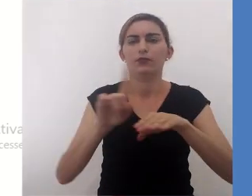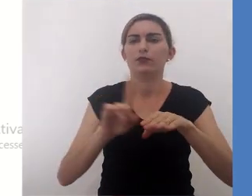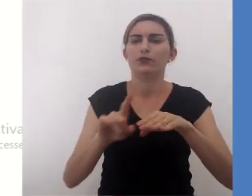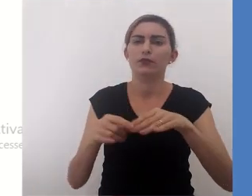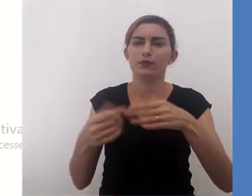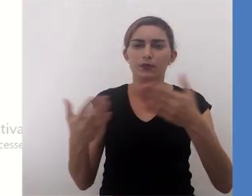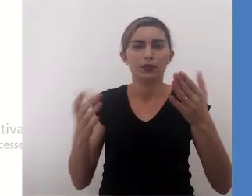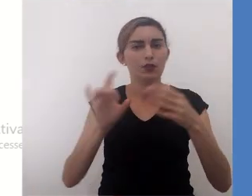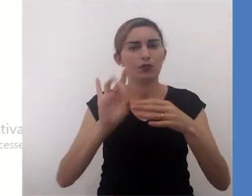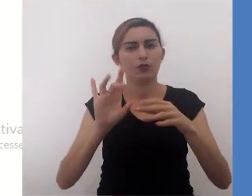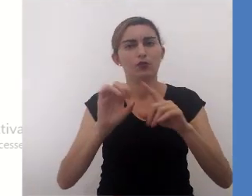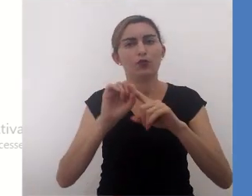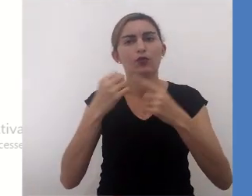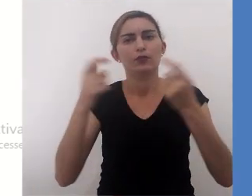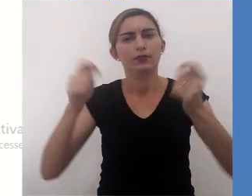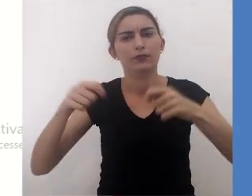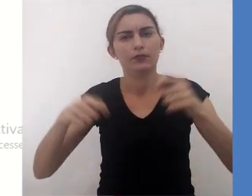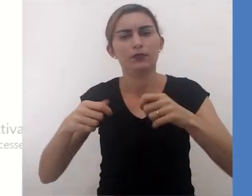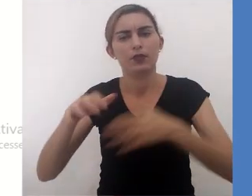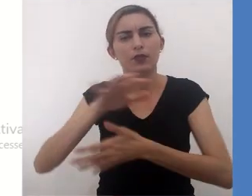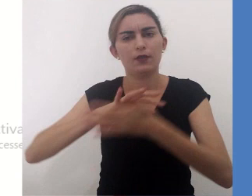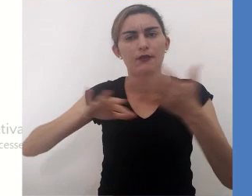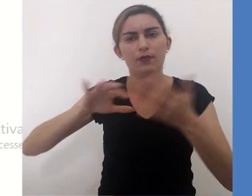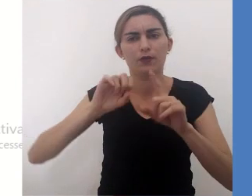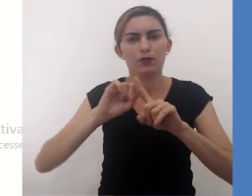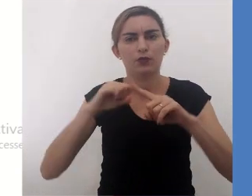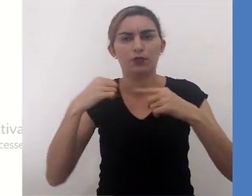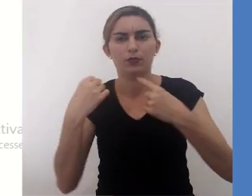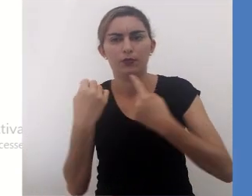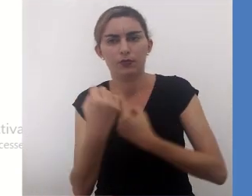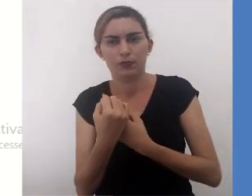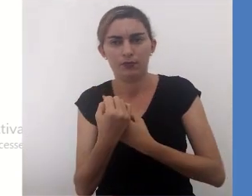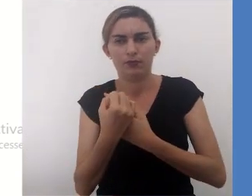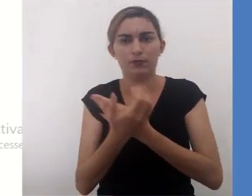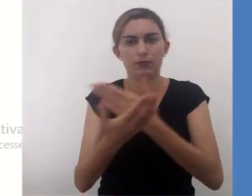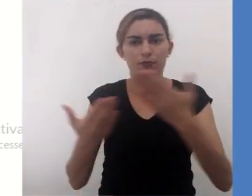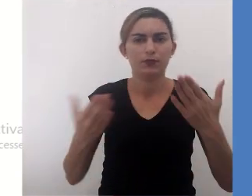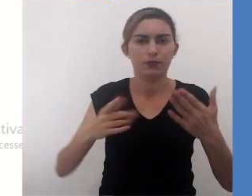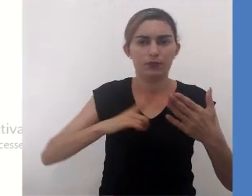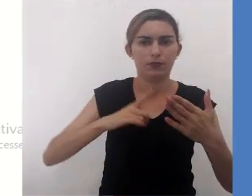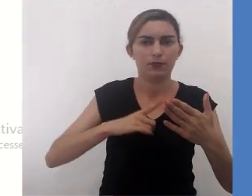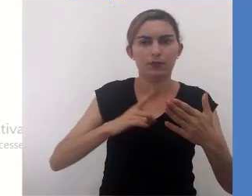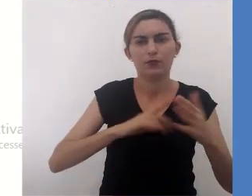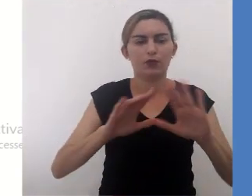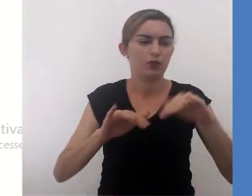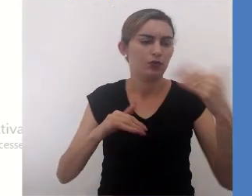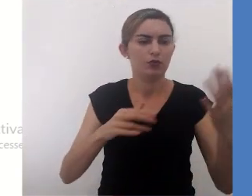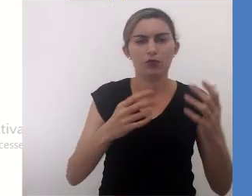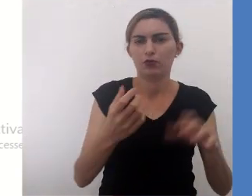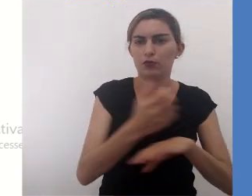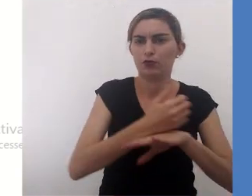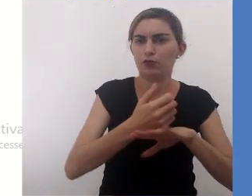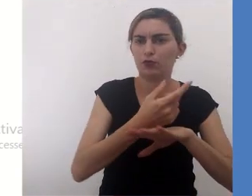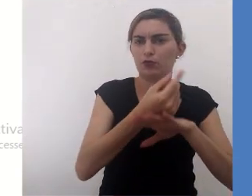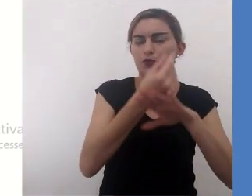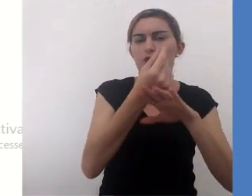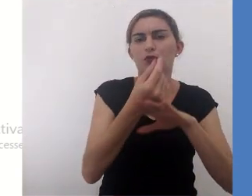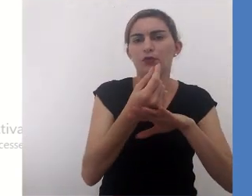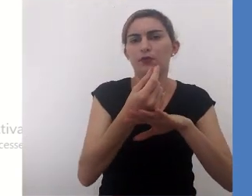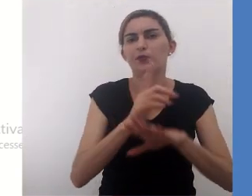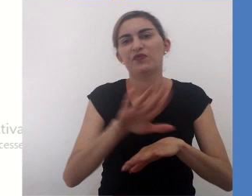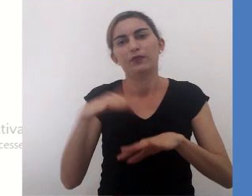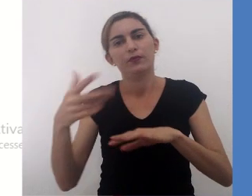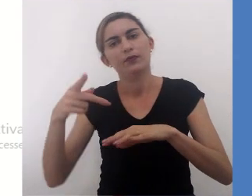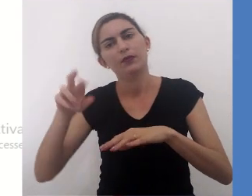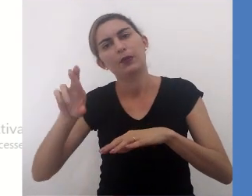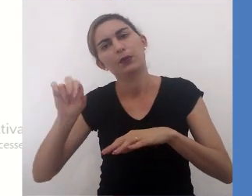Só seria possível por meio da Revolução Socialista. Aí você tem, de um lado, sociedade capitalista, burguesia, proletariado. Do